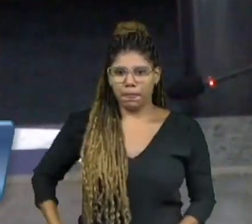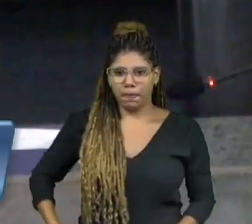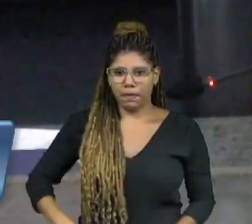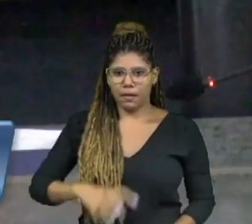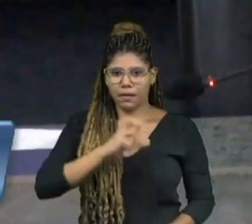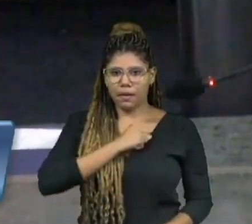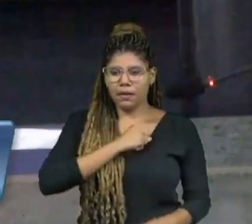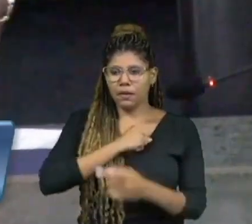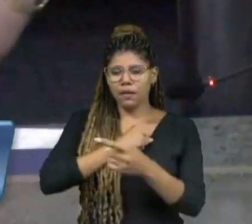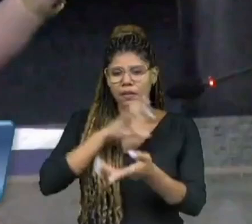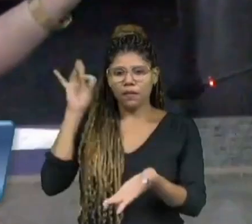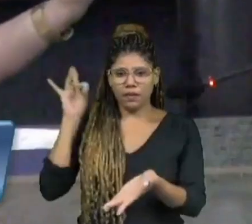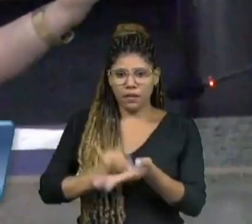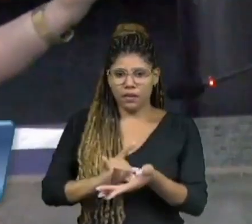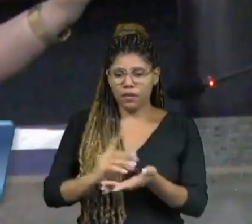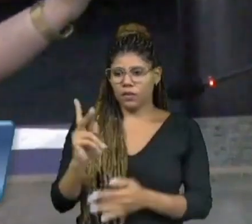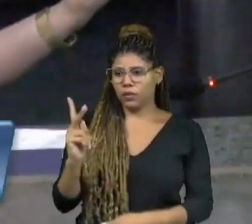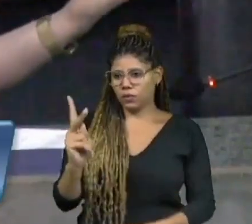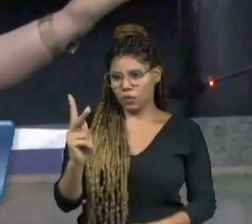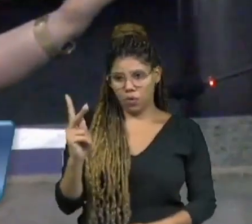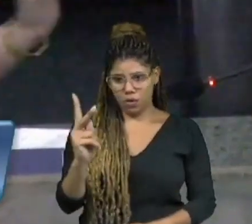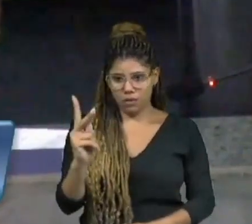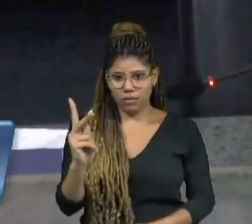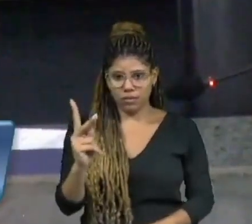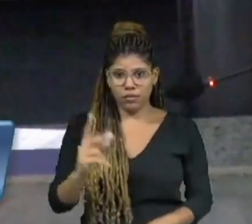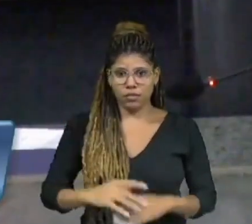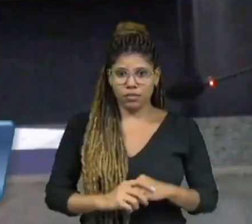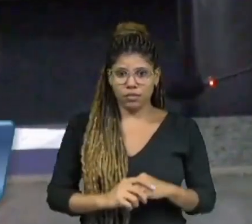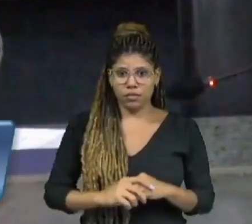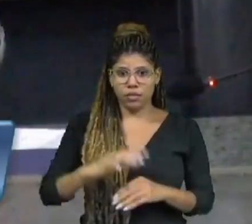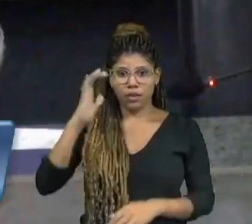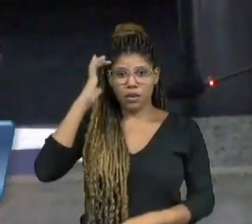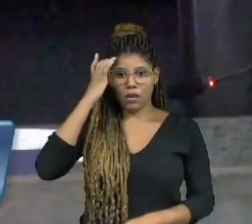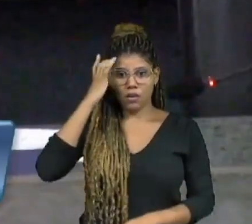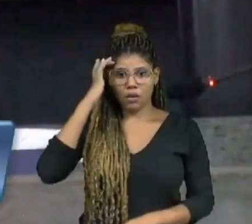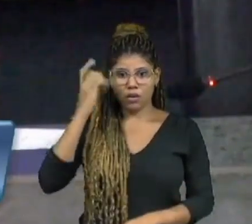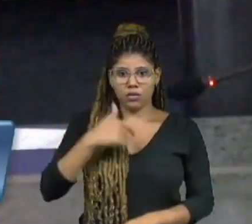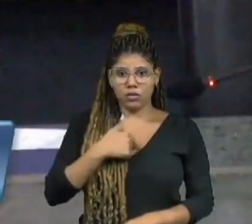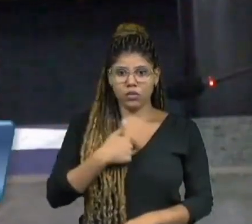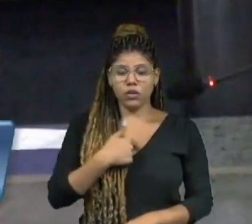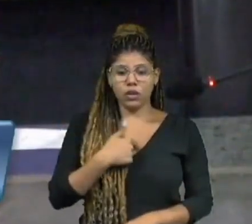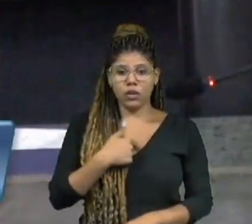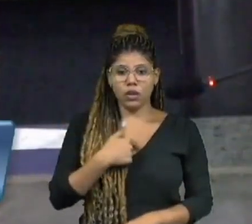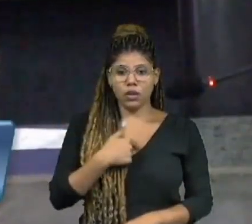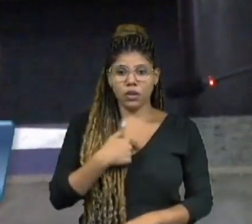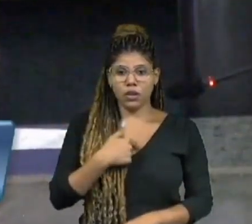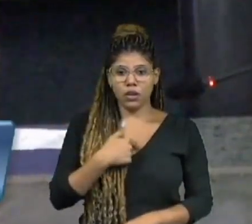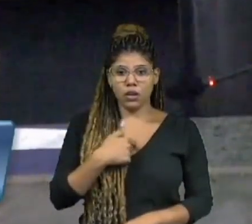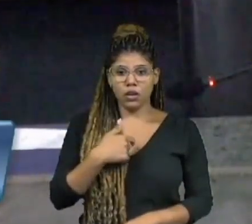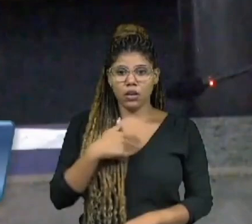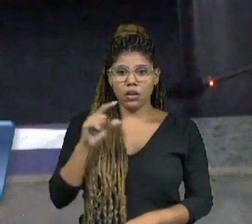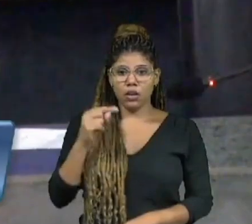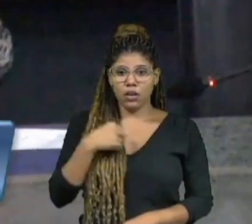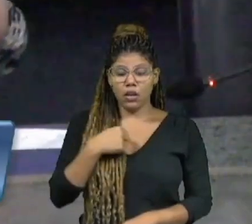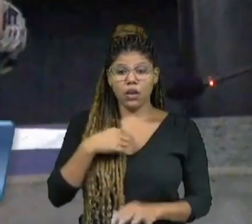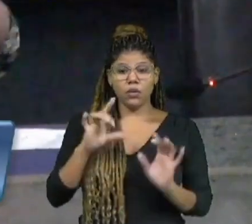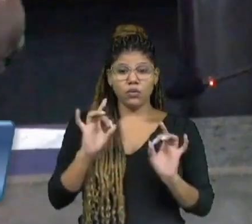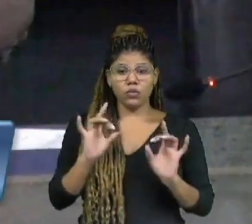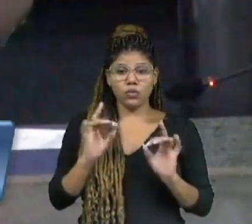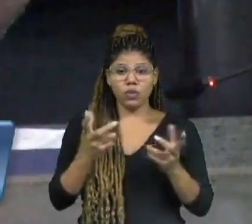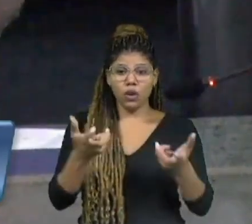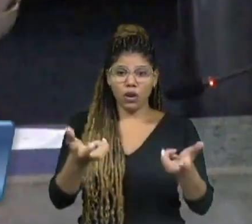eu quero bem de verdade, os dois que estão aí todos. Então, eu acho que eu só estou fazendo cumprir, meu querido deputado Fernando